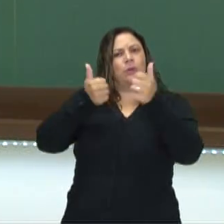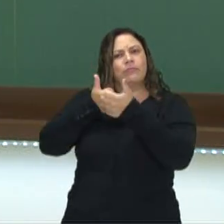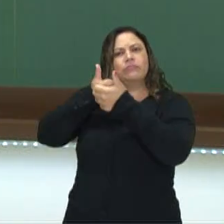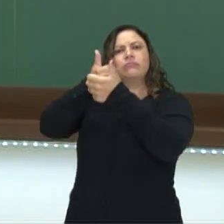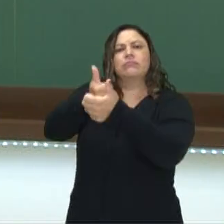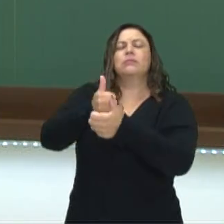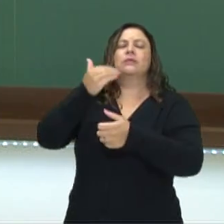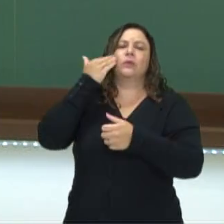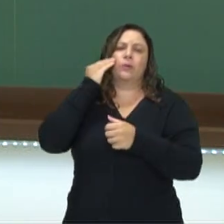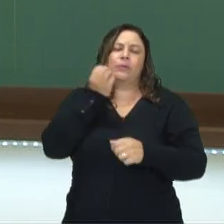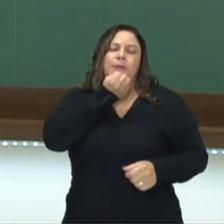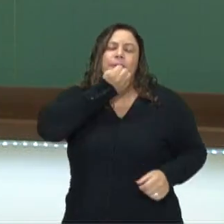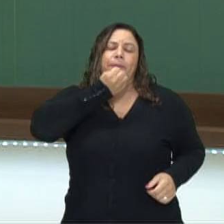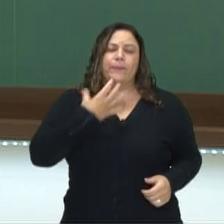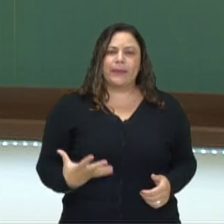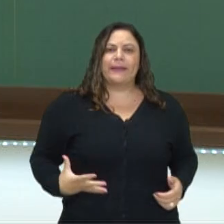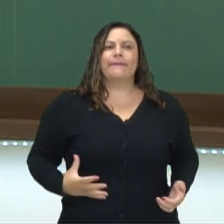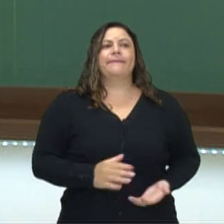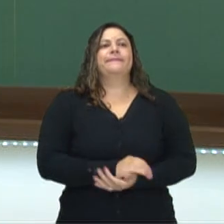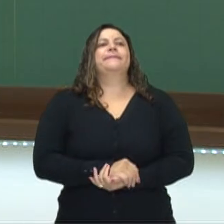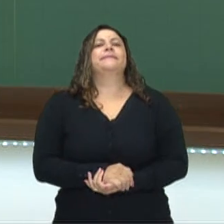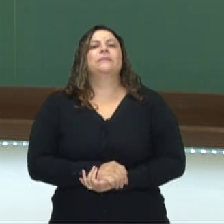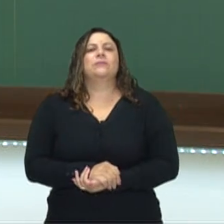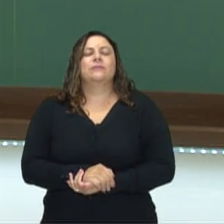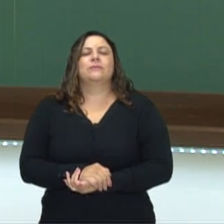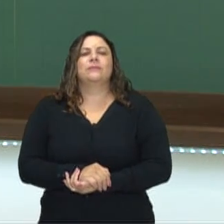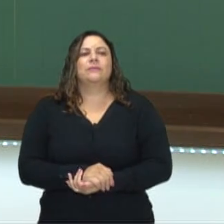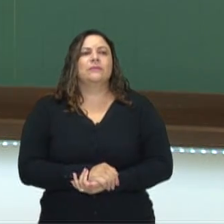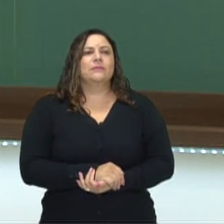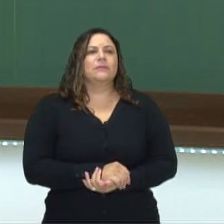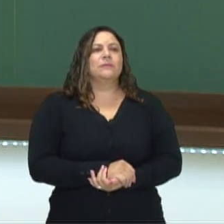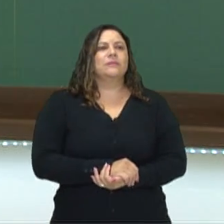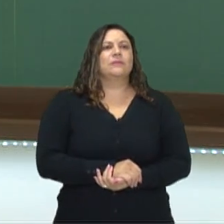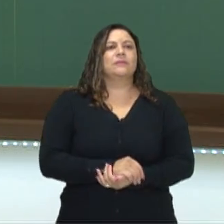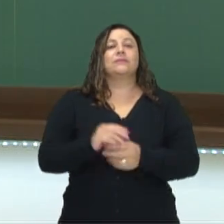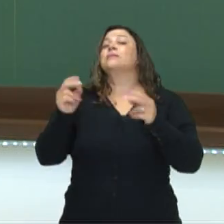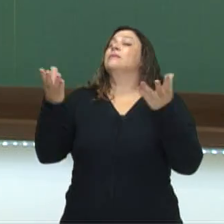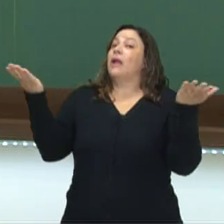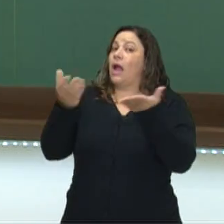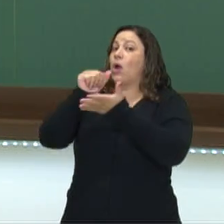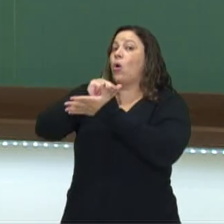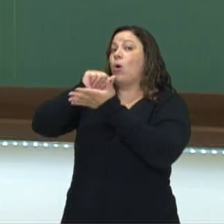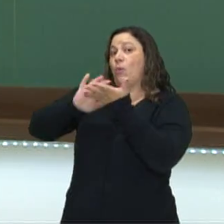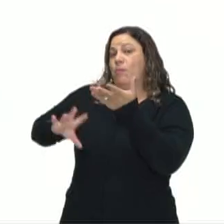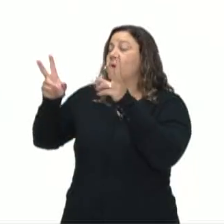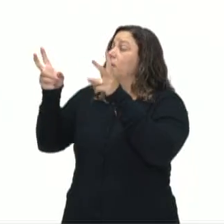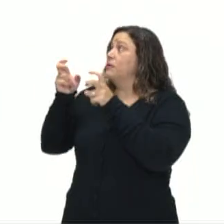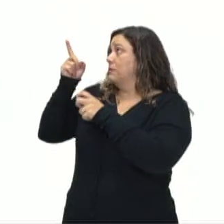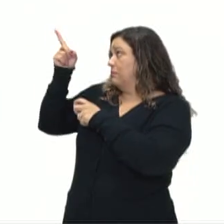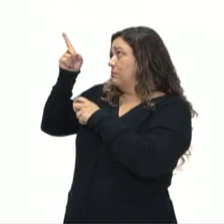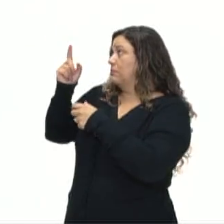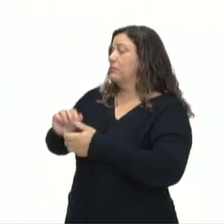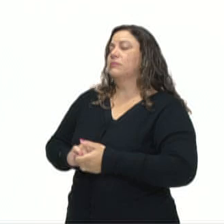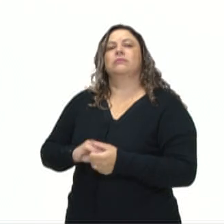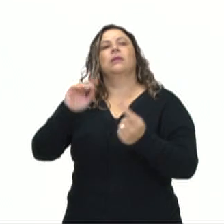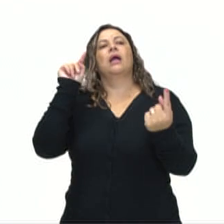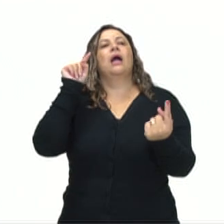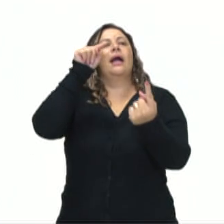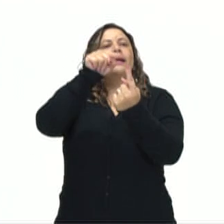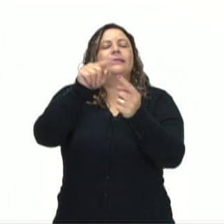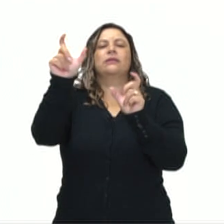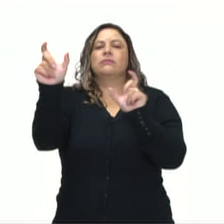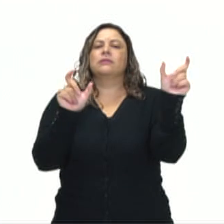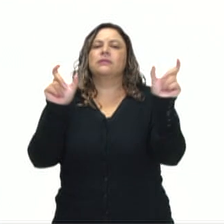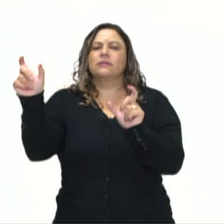compreende como o bem, tá? Identifique aqui mais uma atividade, tá? Identifique quais das palavras